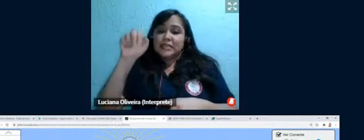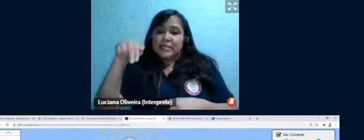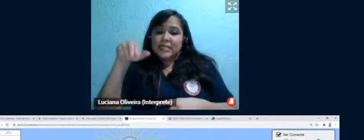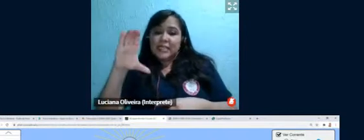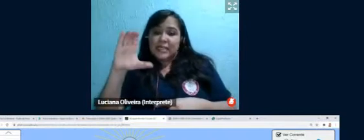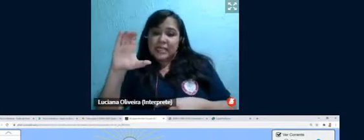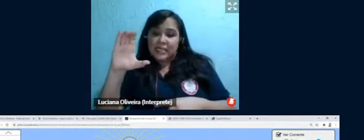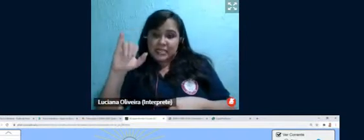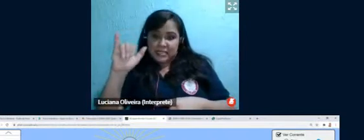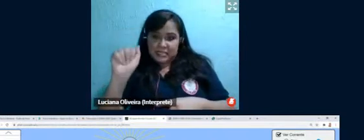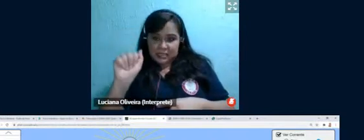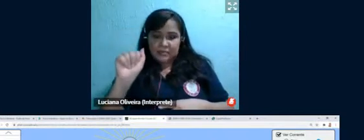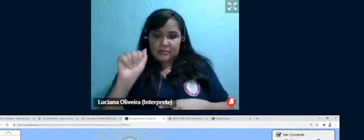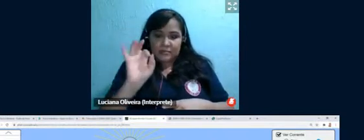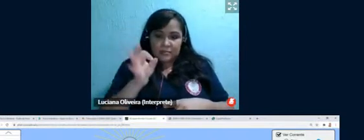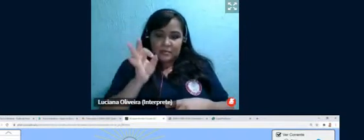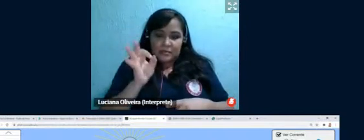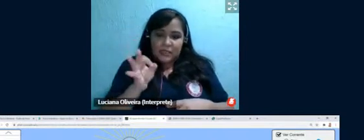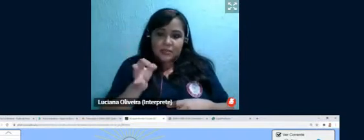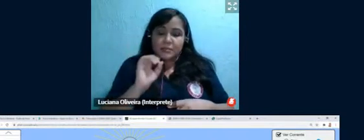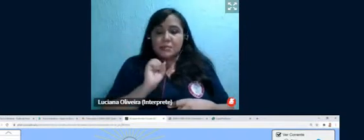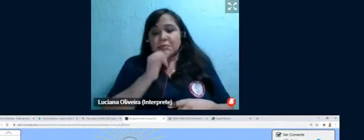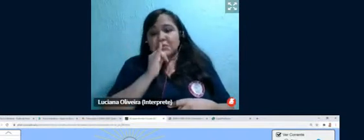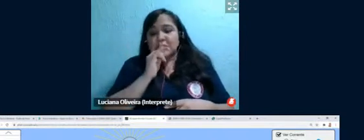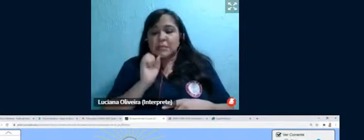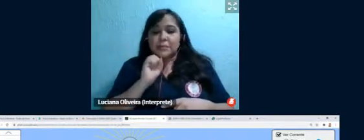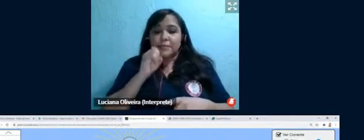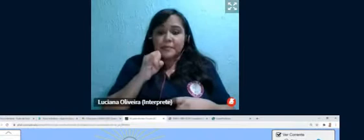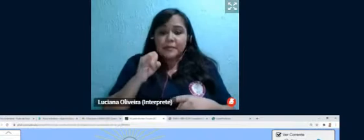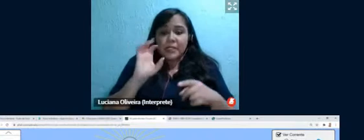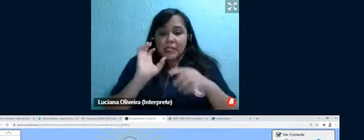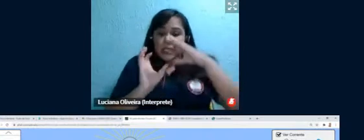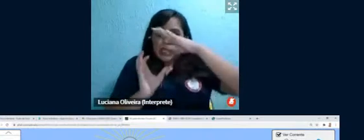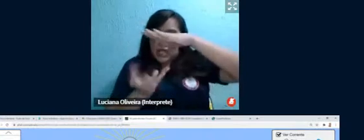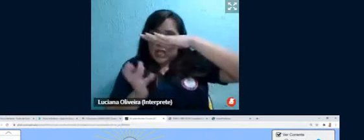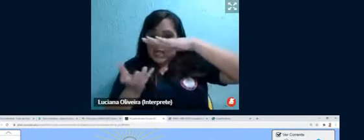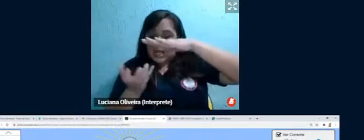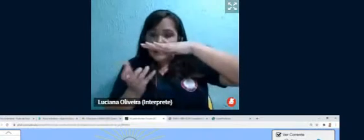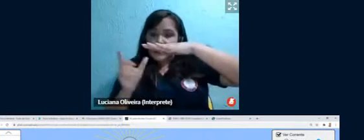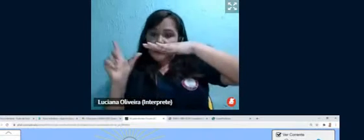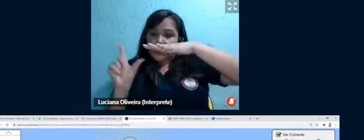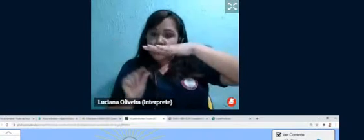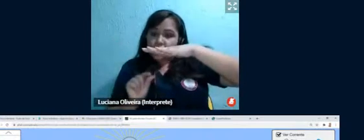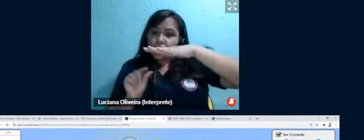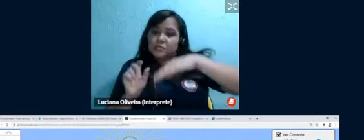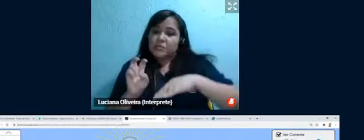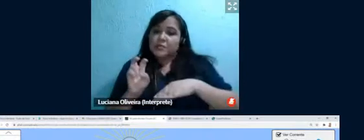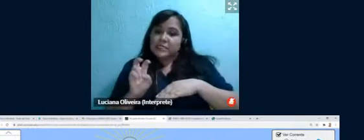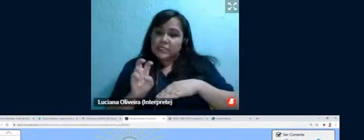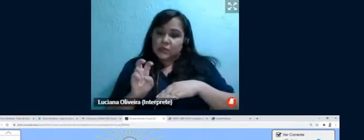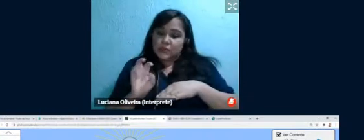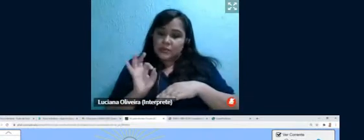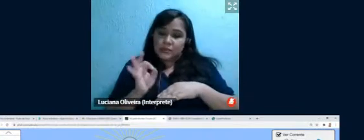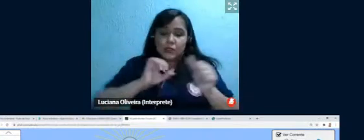vou reduzir para 5, tá? Então, vou deixar uma lâmpada com menor resistência, 5. Observe que eu